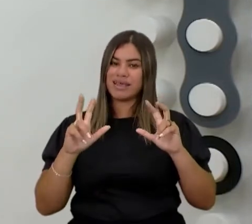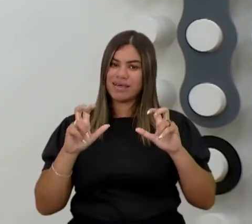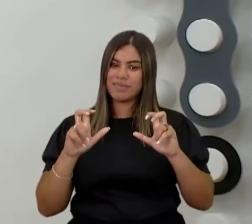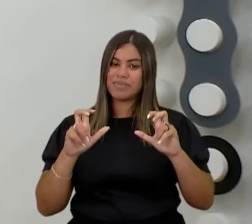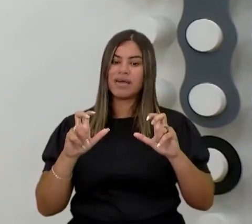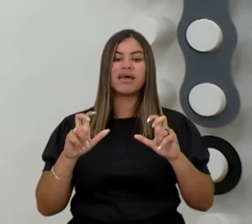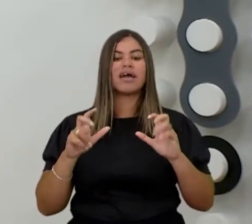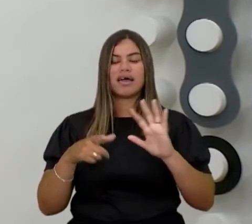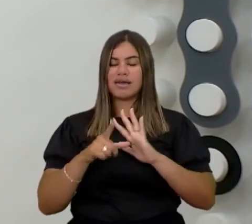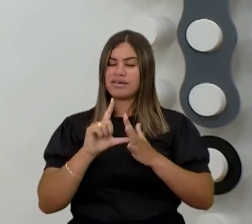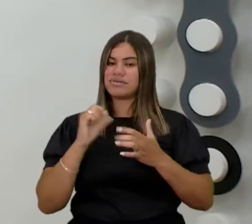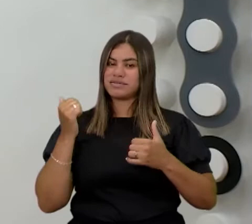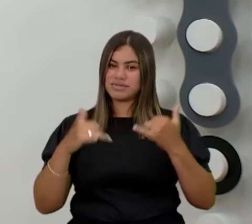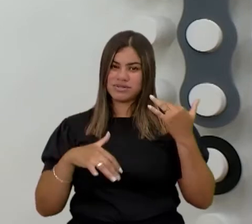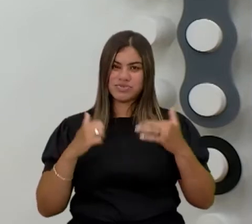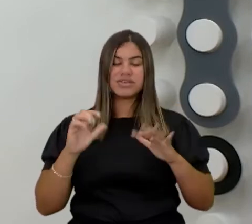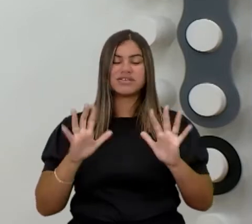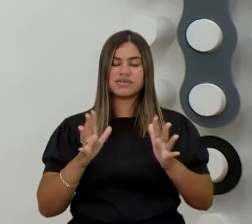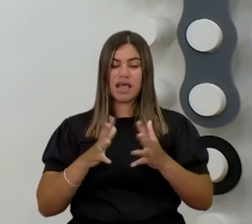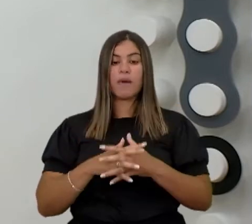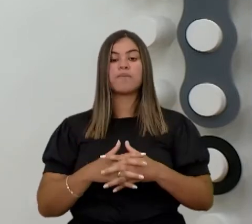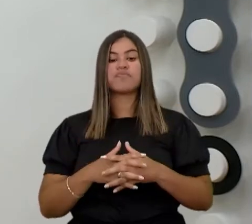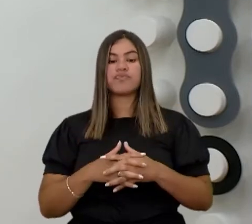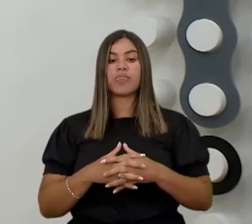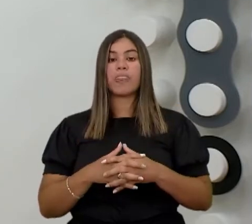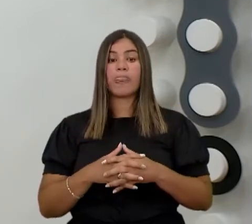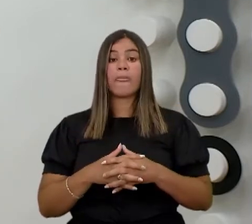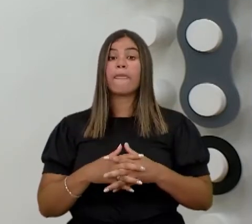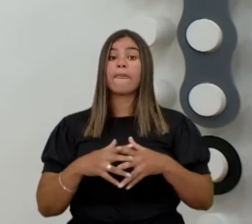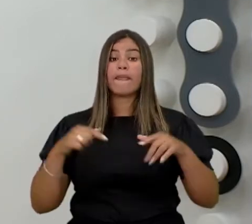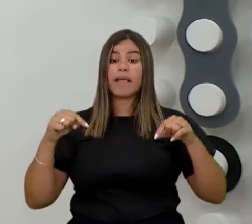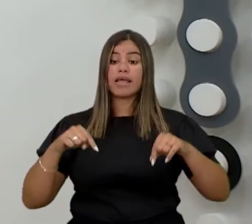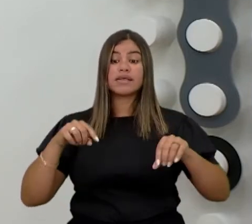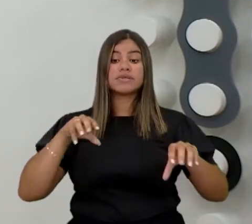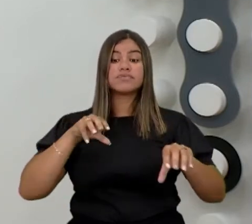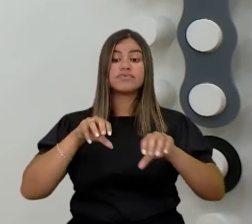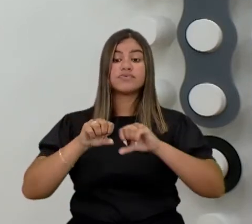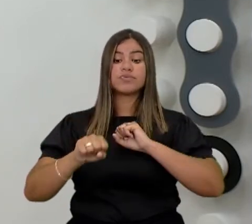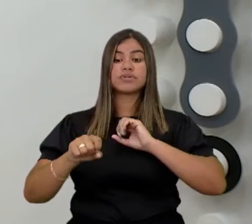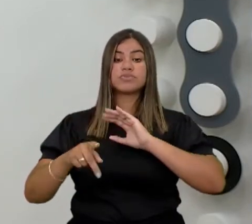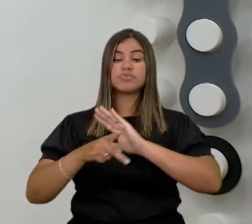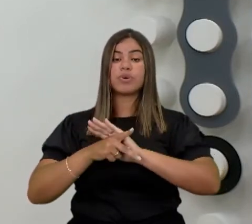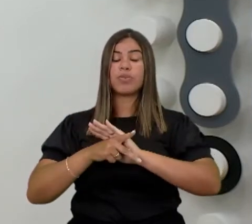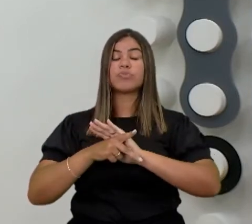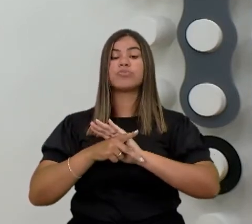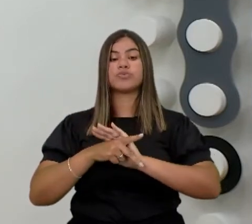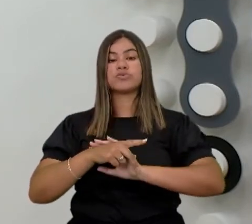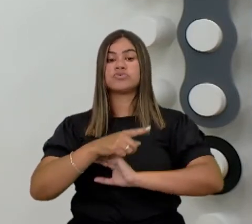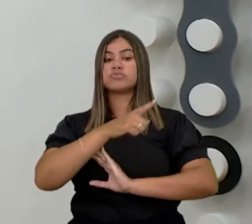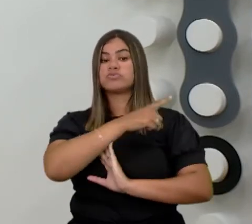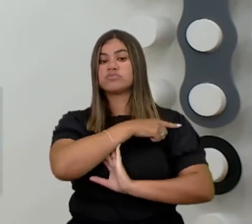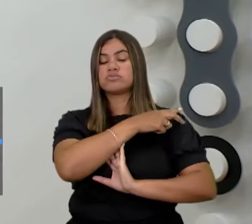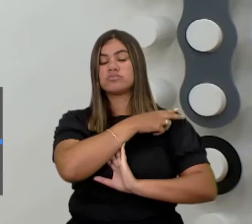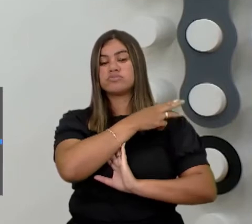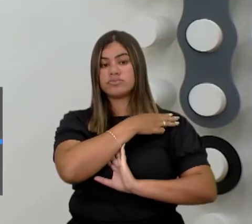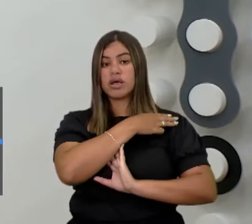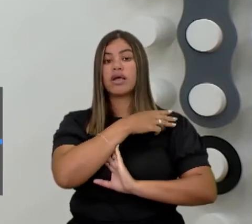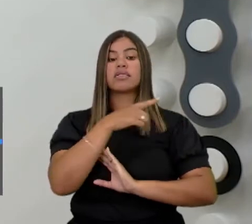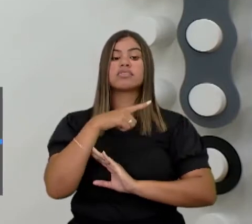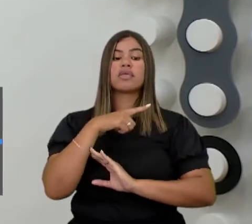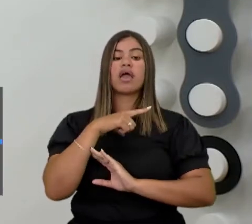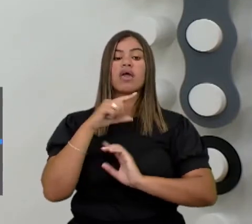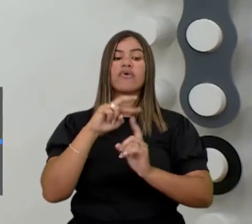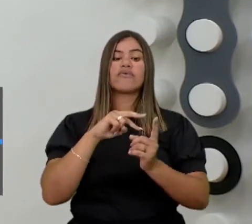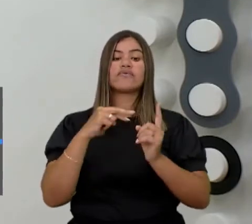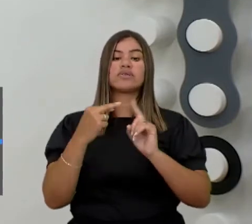falei, né, de outras aulas anteriores, né, essa formação de vocês aí no ensino médio já tem que ter uma perspectiva,